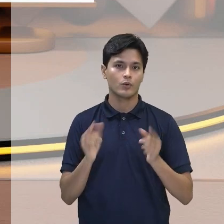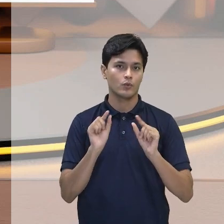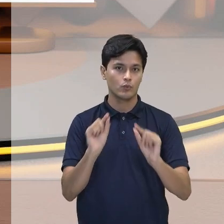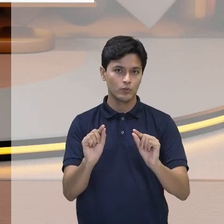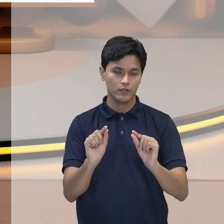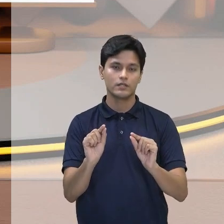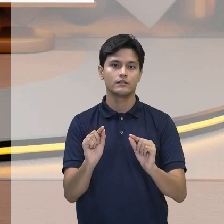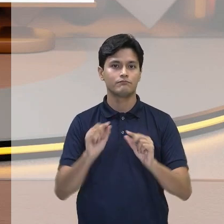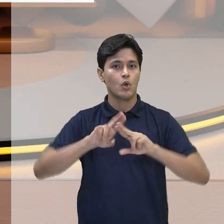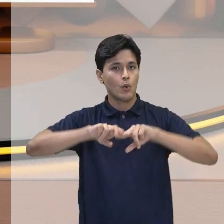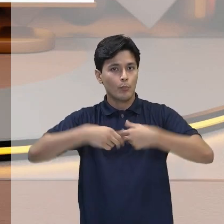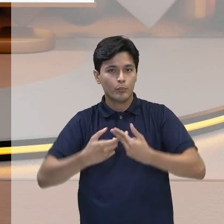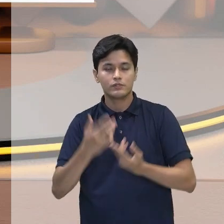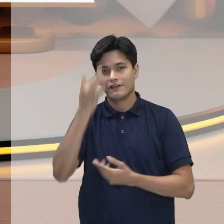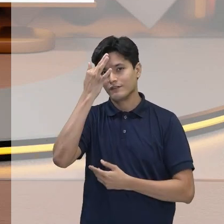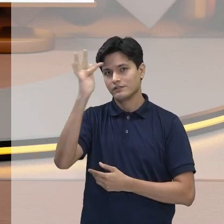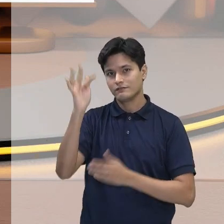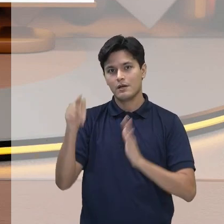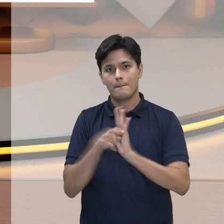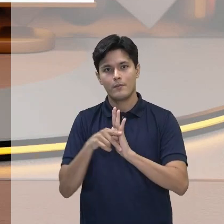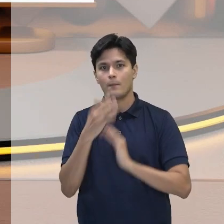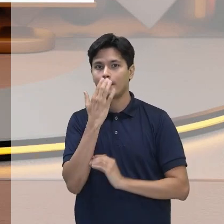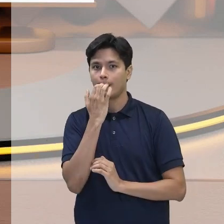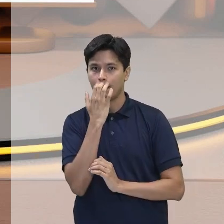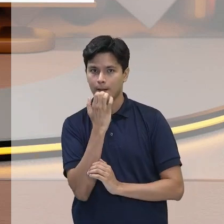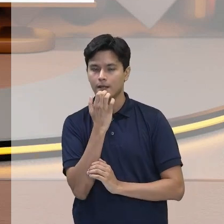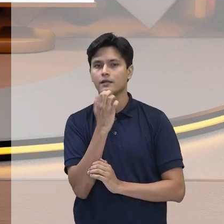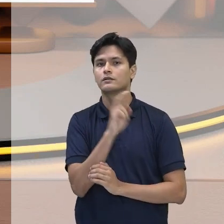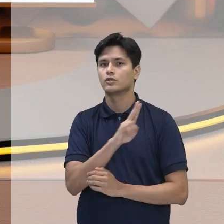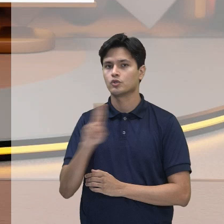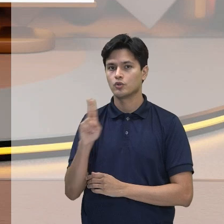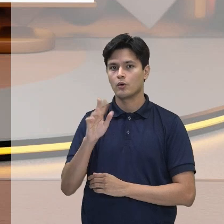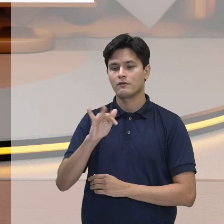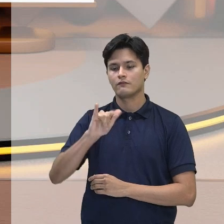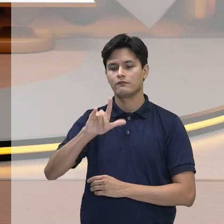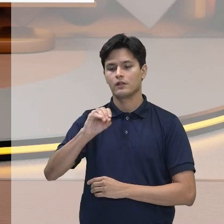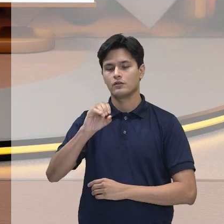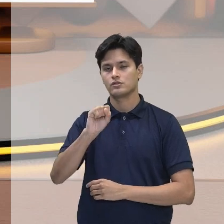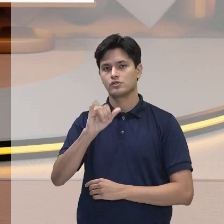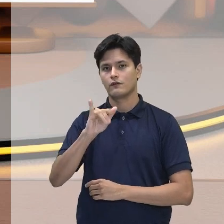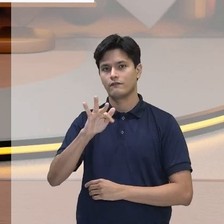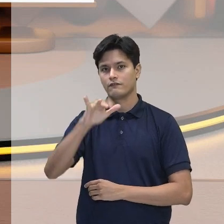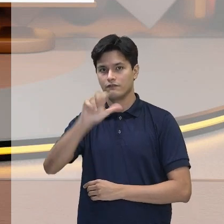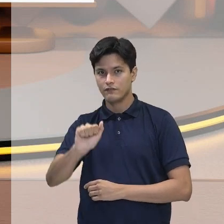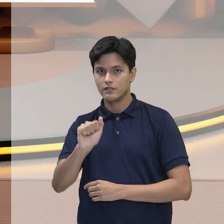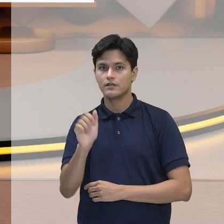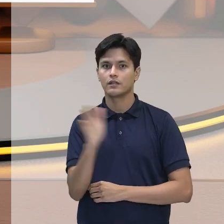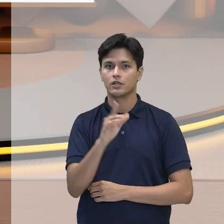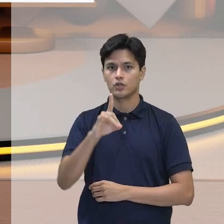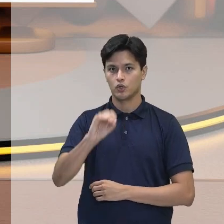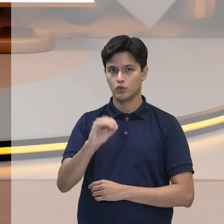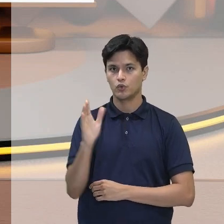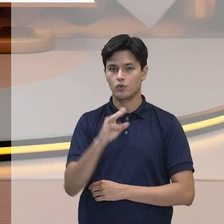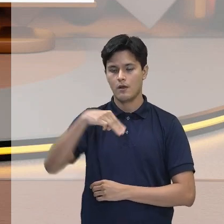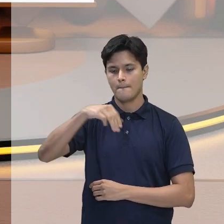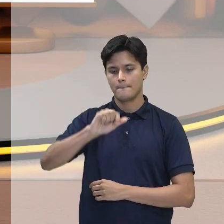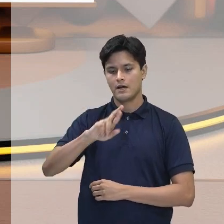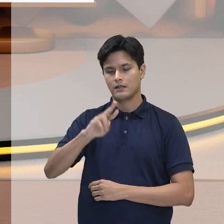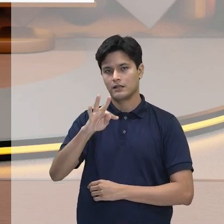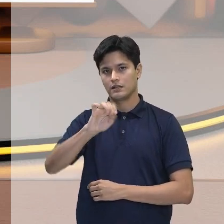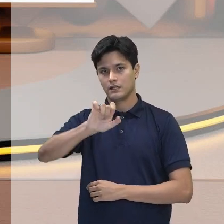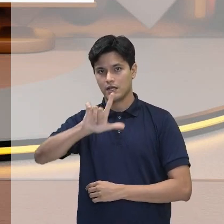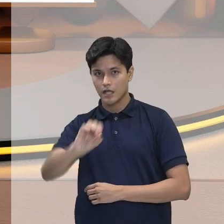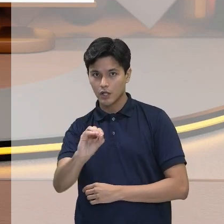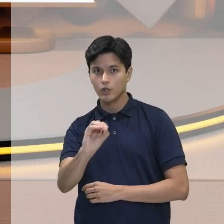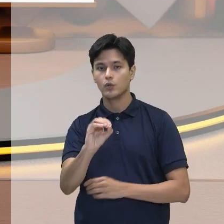isso que a filosofia de Nietzsche é conhecida como a filosofia do martelo, porque ele está ali, ele está